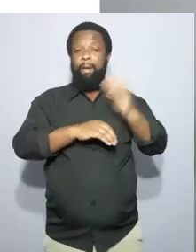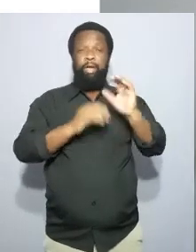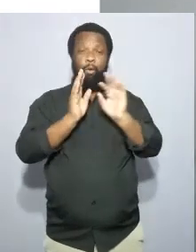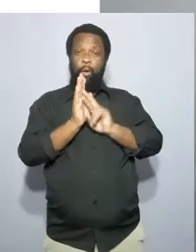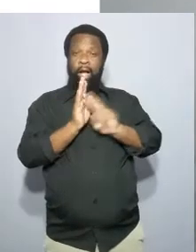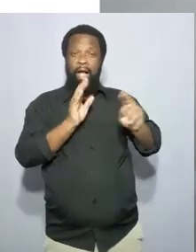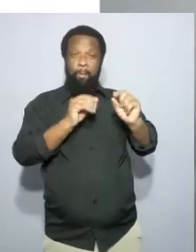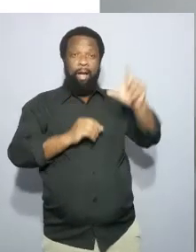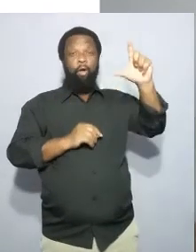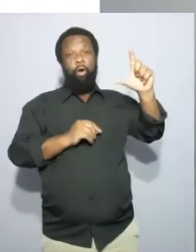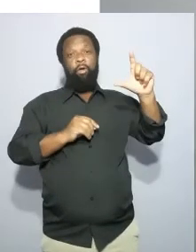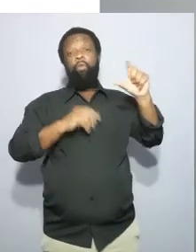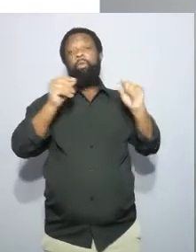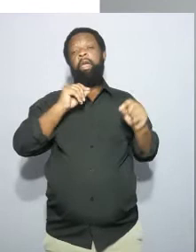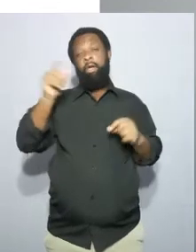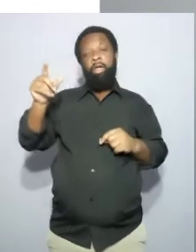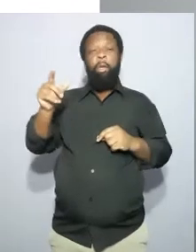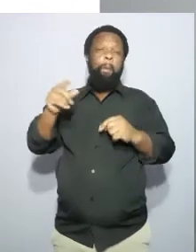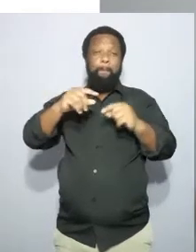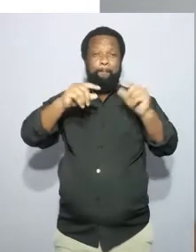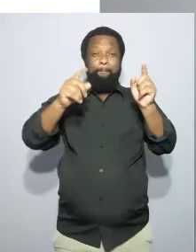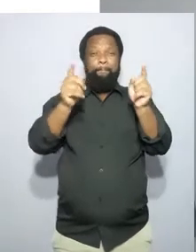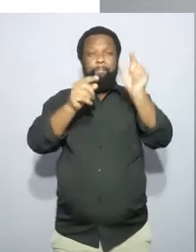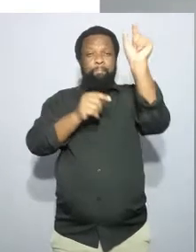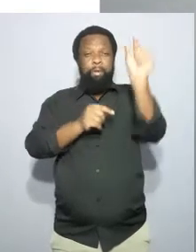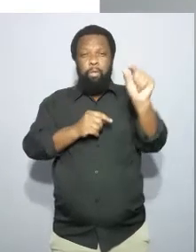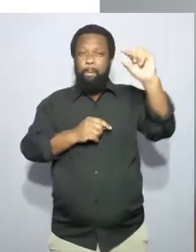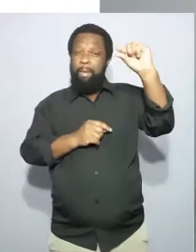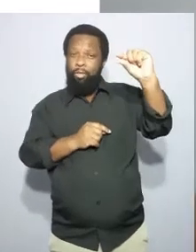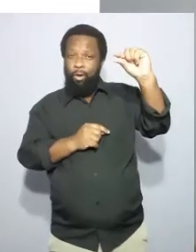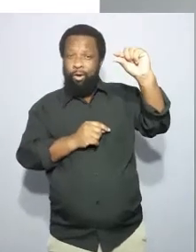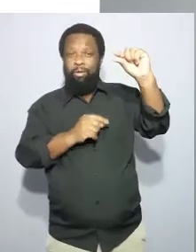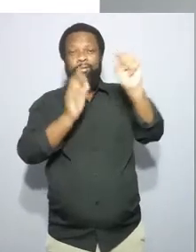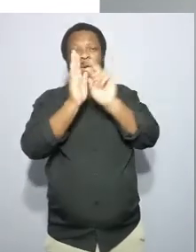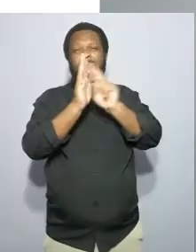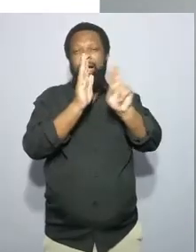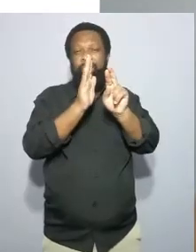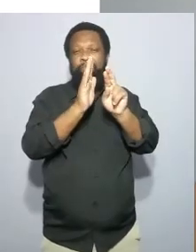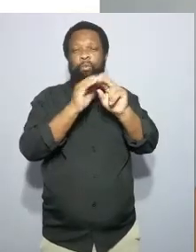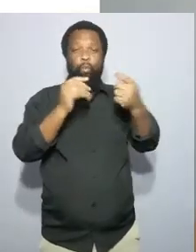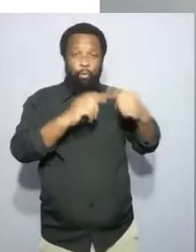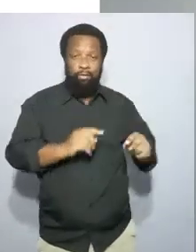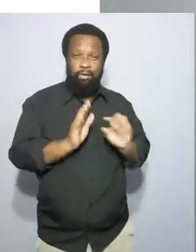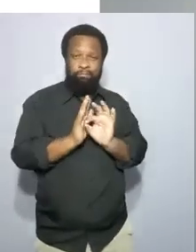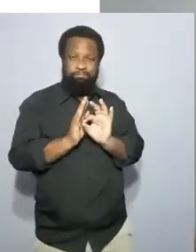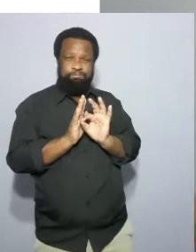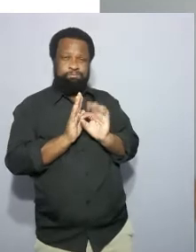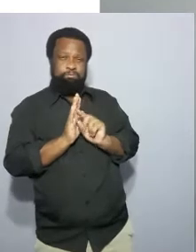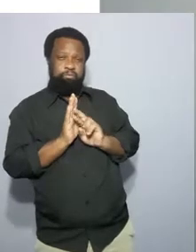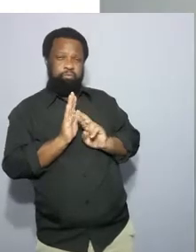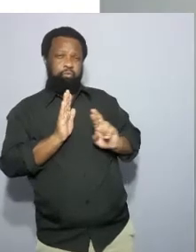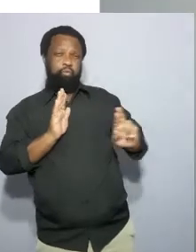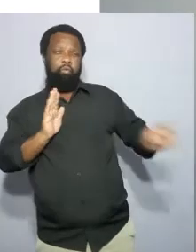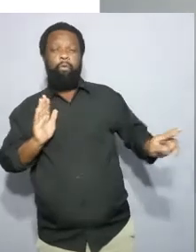raio do que o elemento no período menor, que vai ter menor raio. Combinado? Então, ao